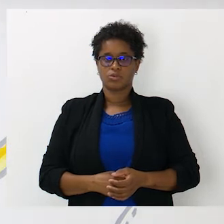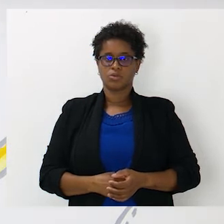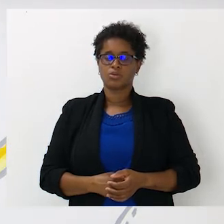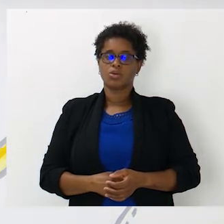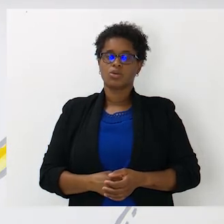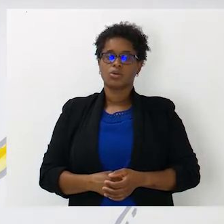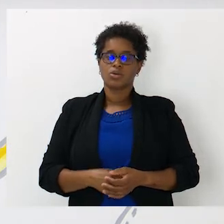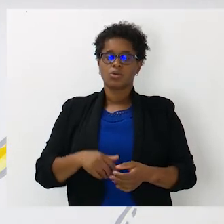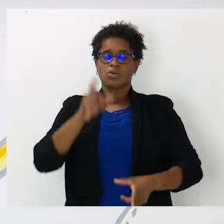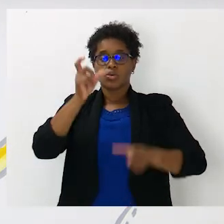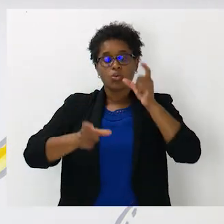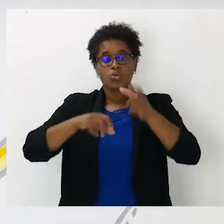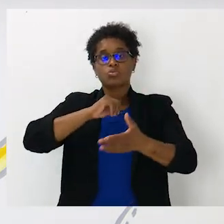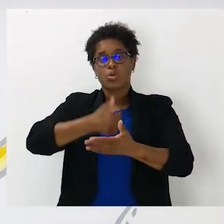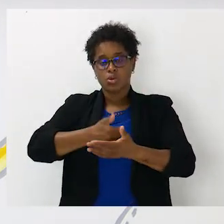Os mortos,